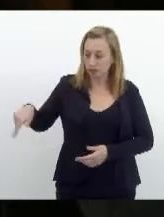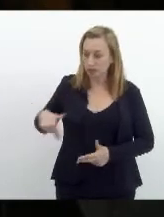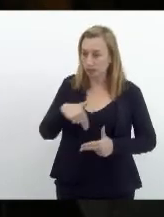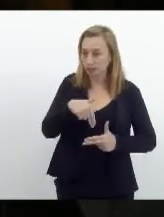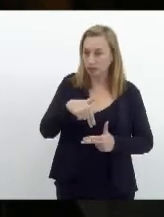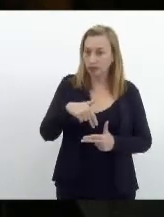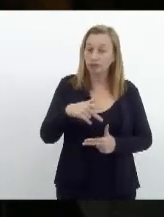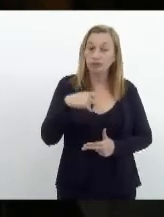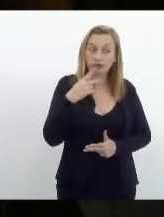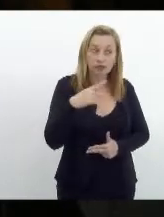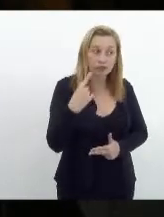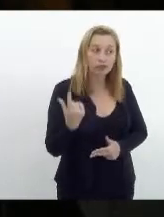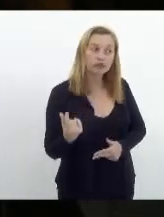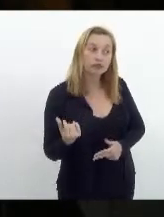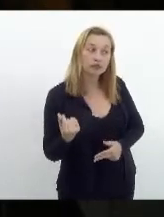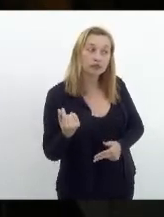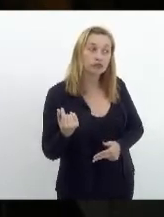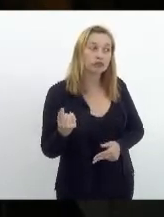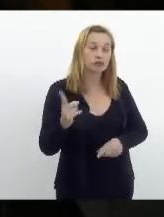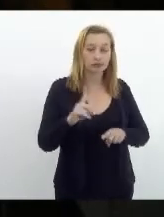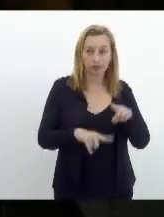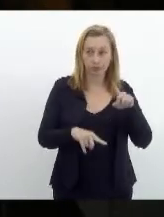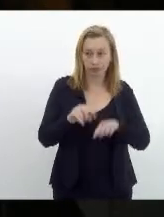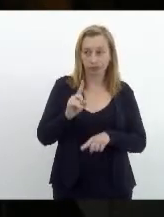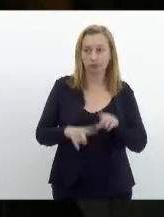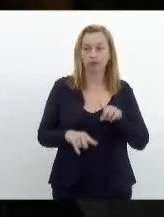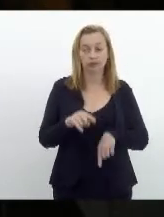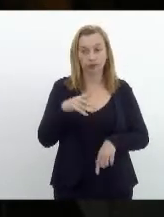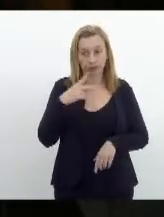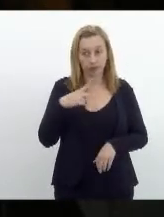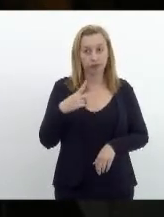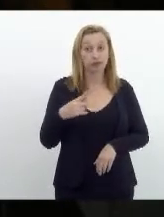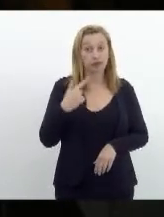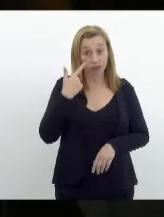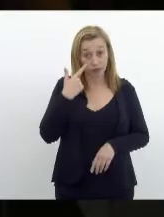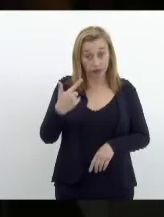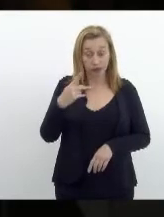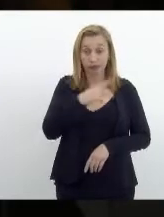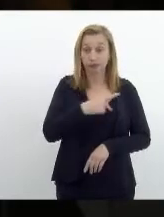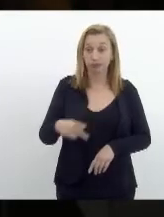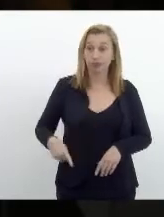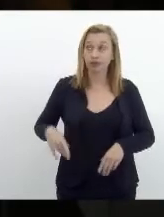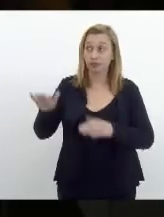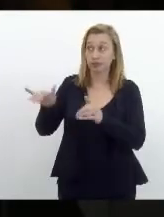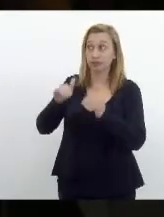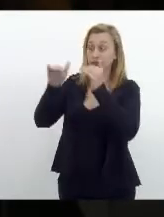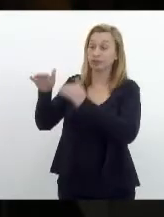revelarei os preços desses produtos. E verá, Vossa Excelência, que,